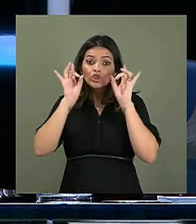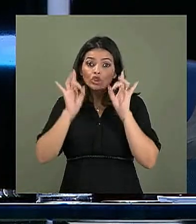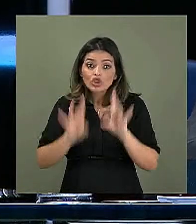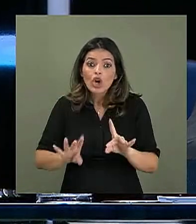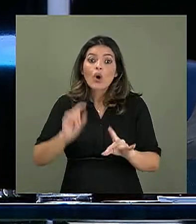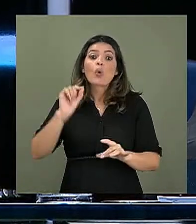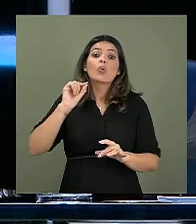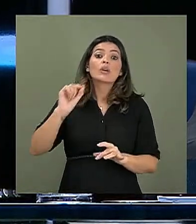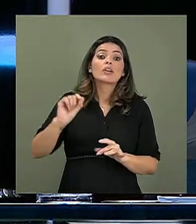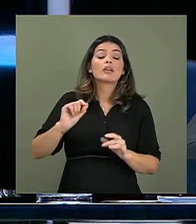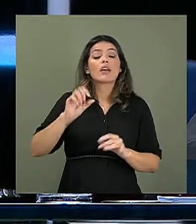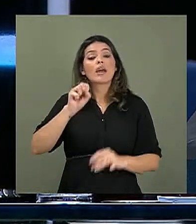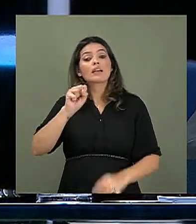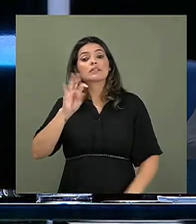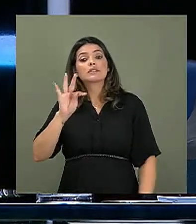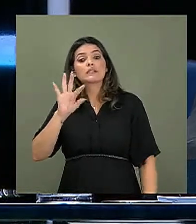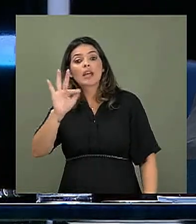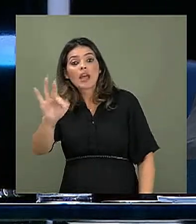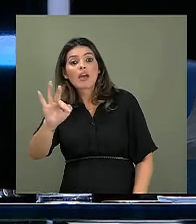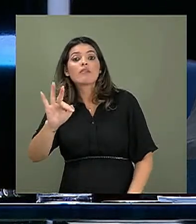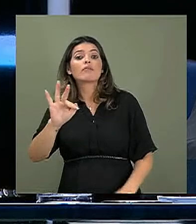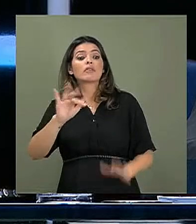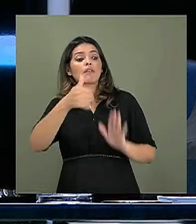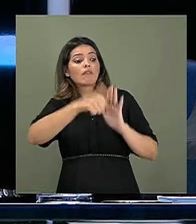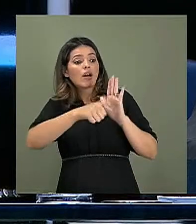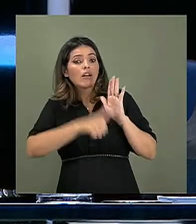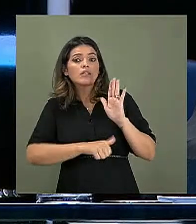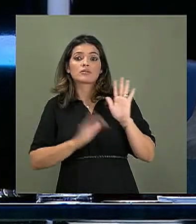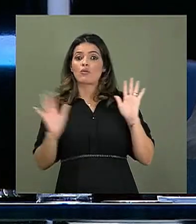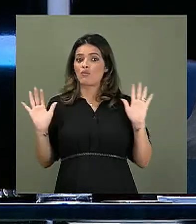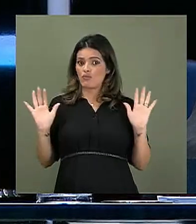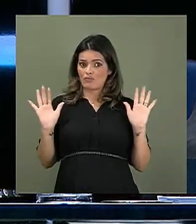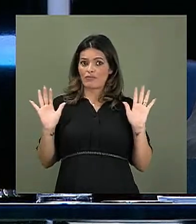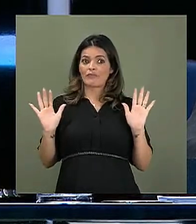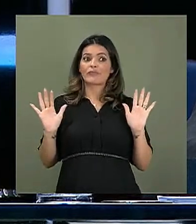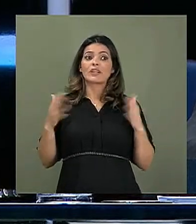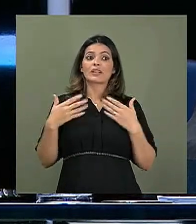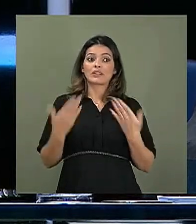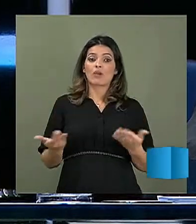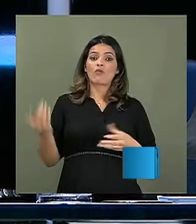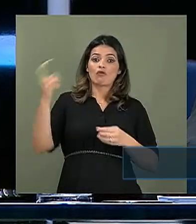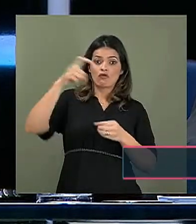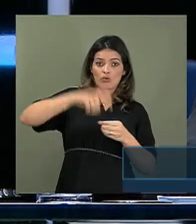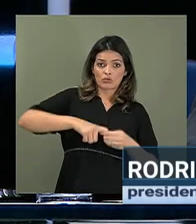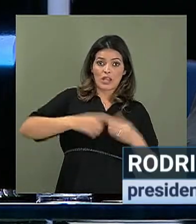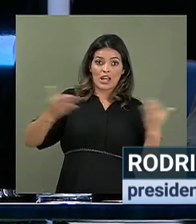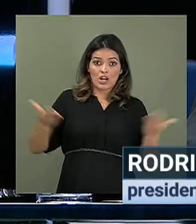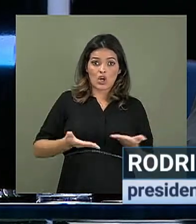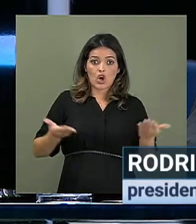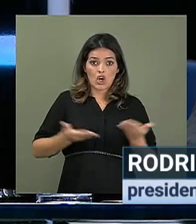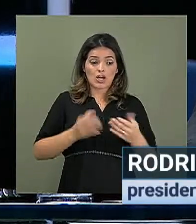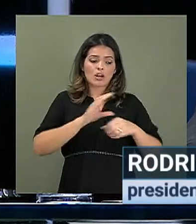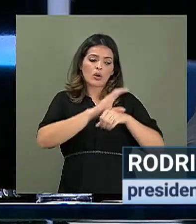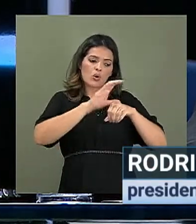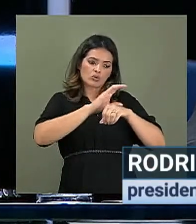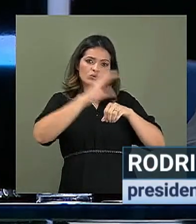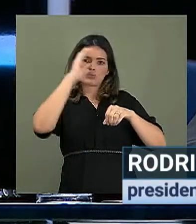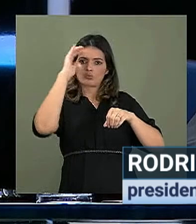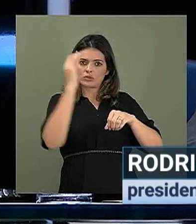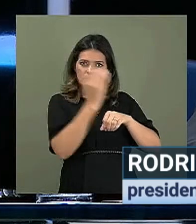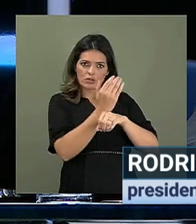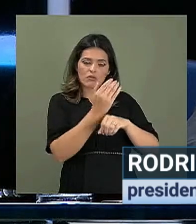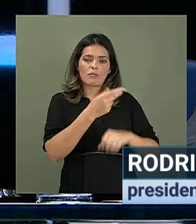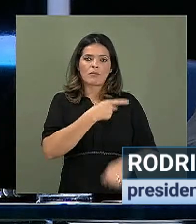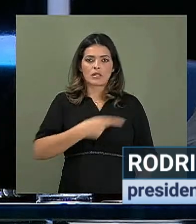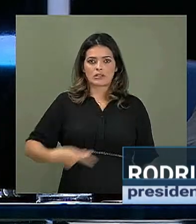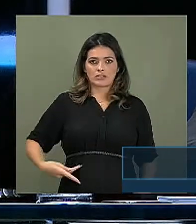congresso as comissões mistas vão sim voltar e retomaremos a ordem constitucional com a determinação pela